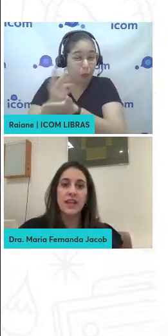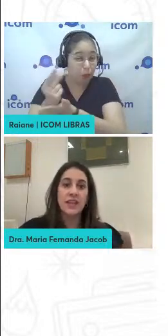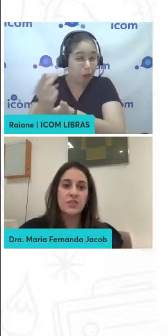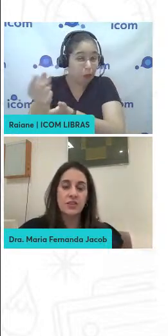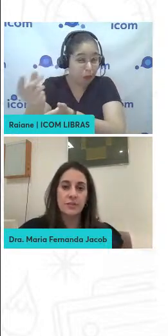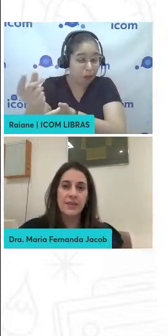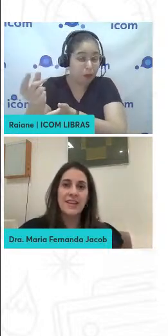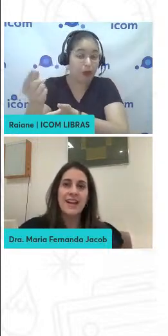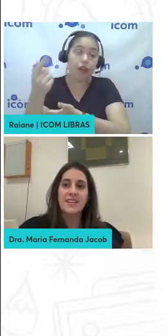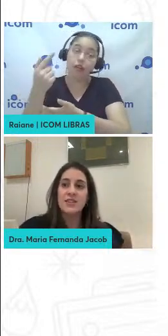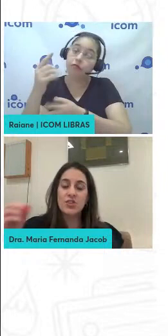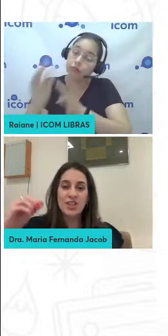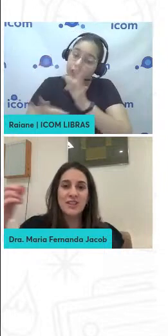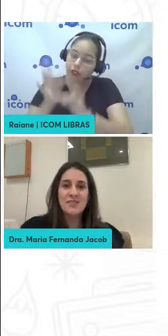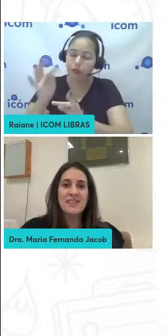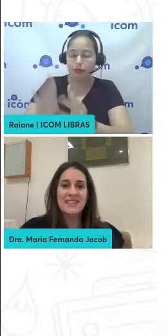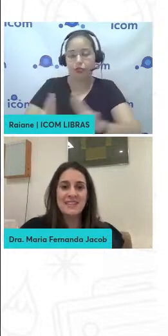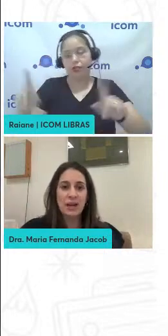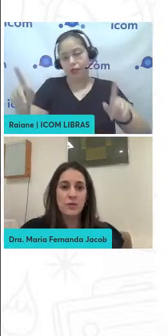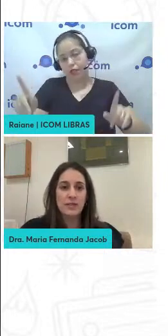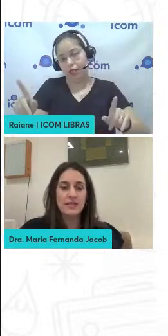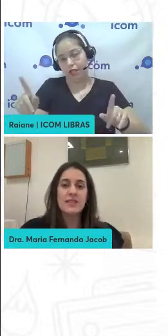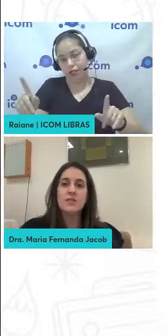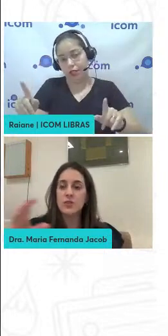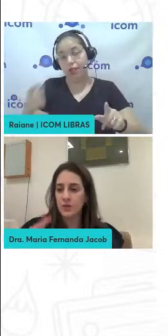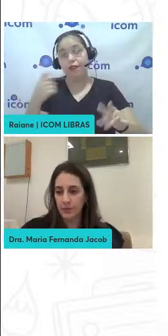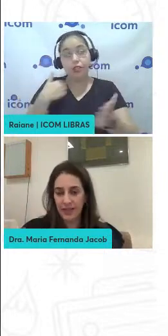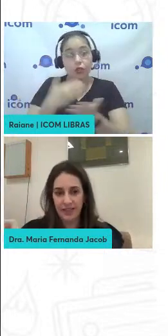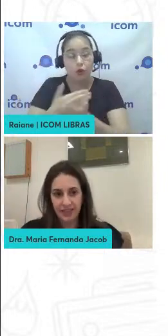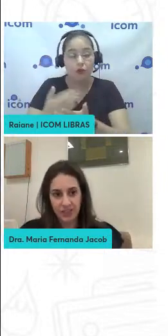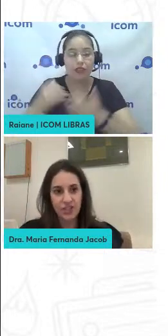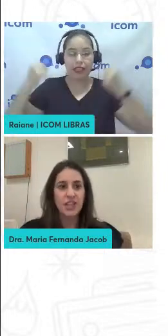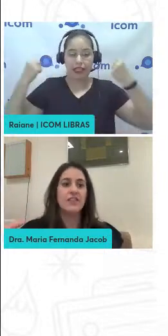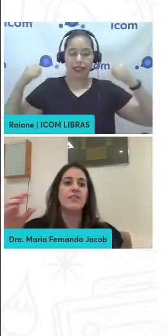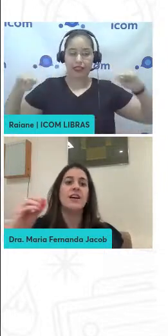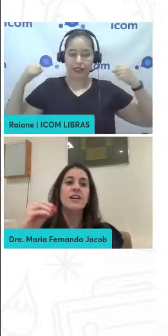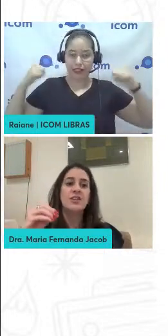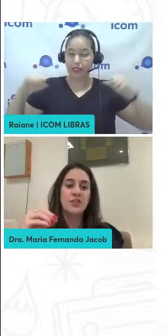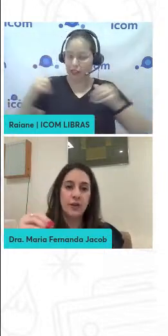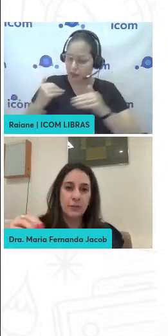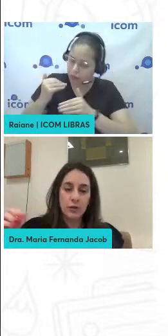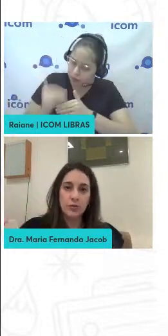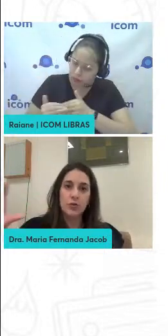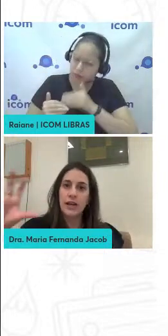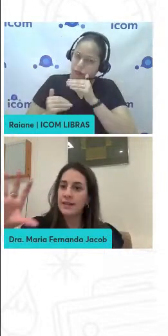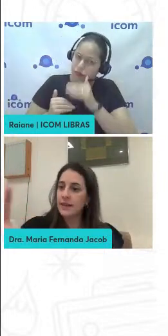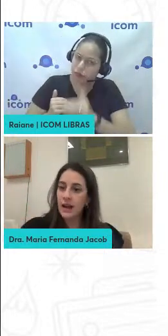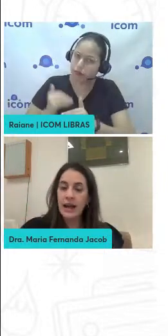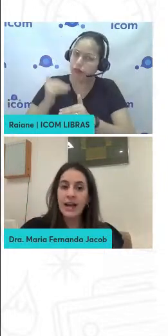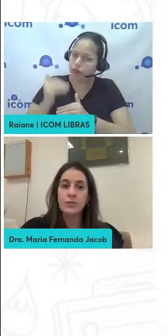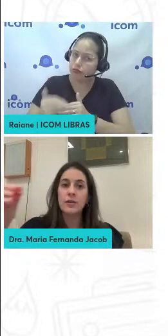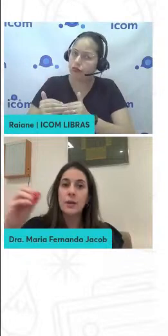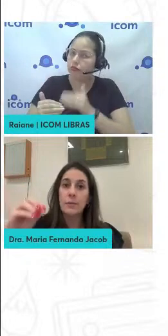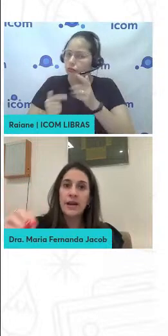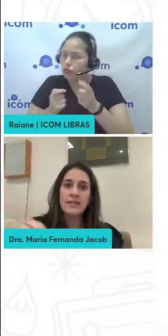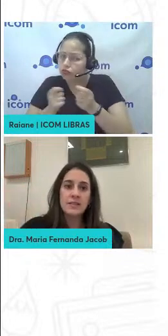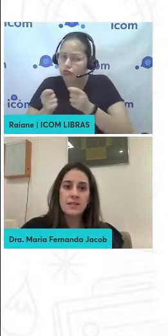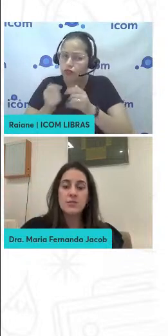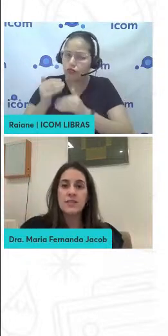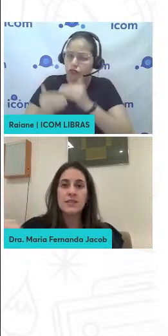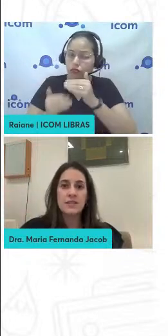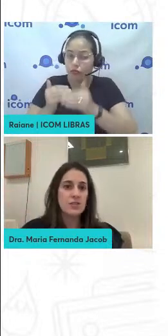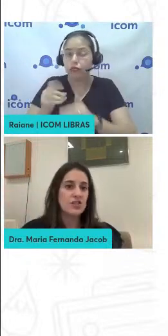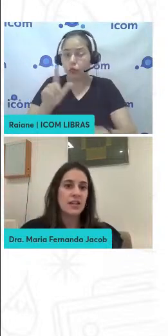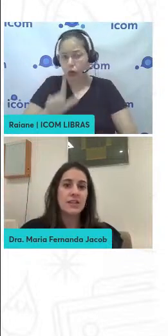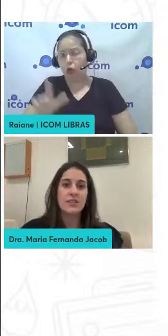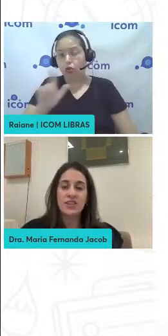é diferente. Às vezes eu já tenho que iniciar com exercício de forma gradativa, de forma controlada, claro, mas às